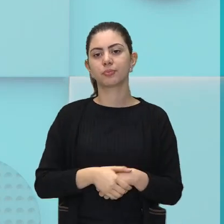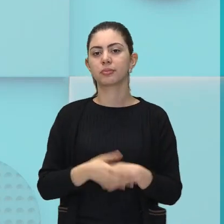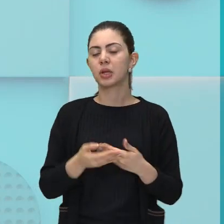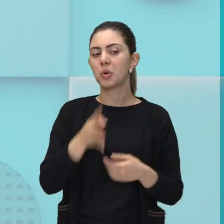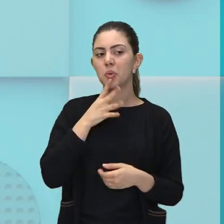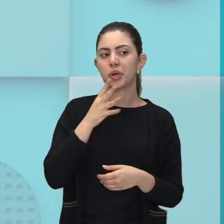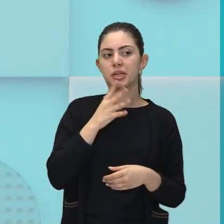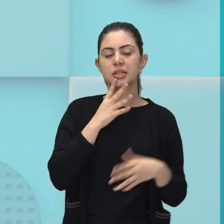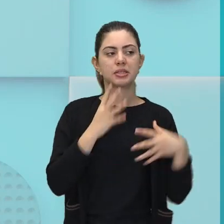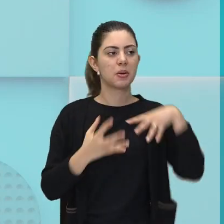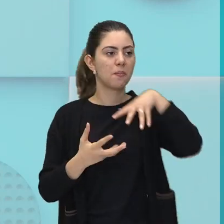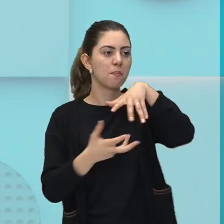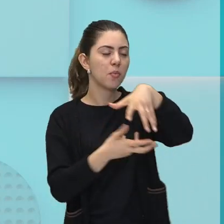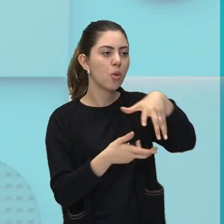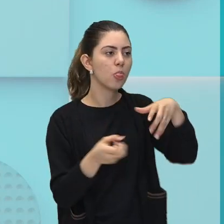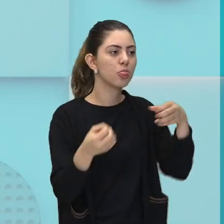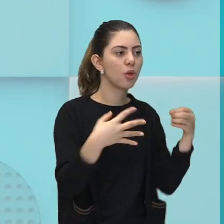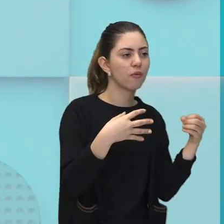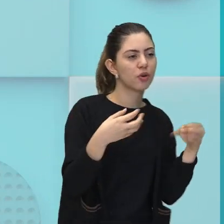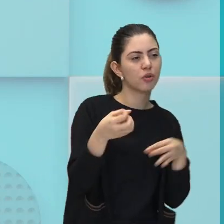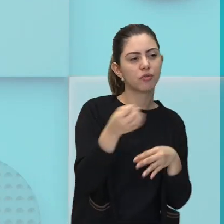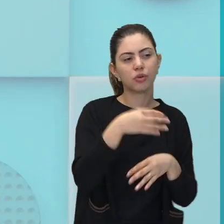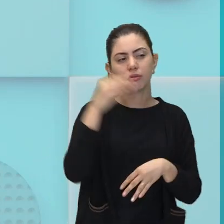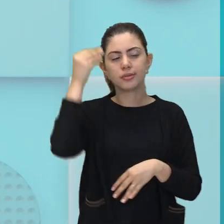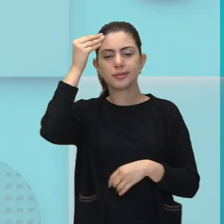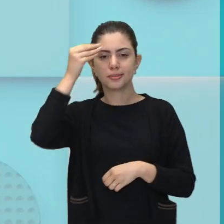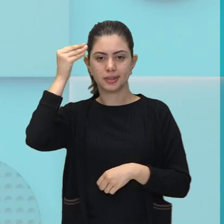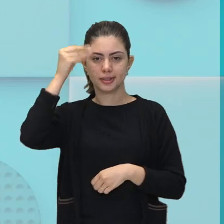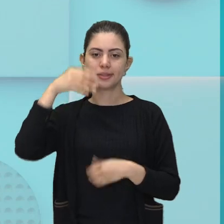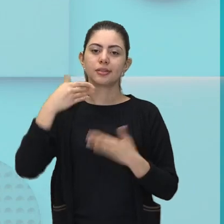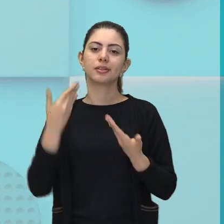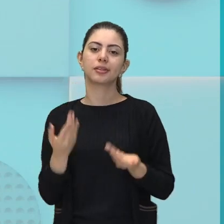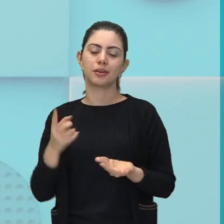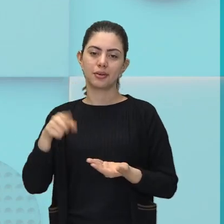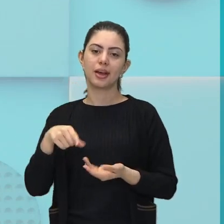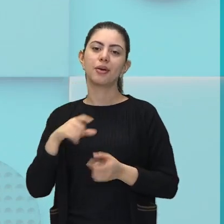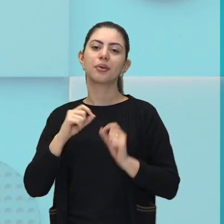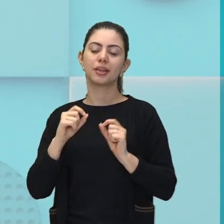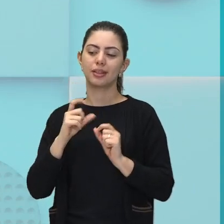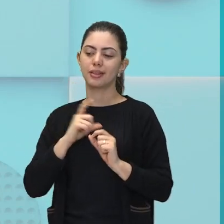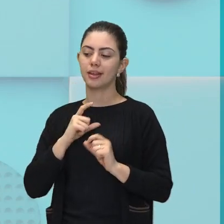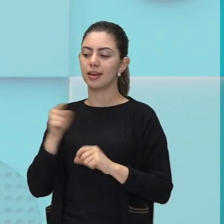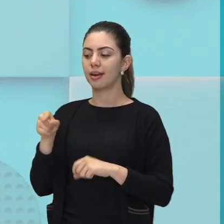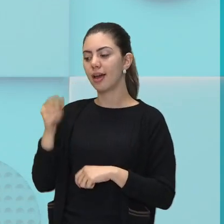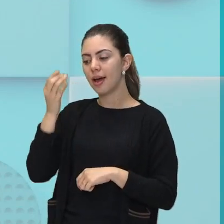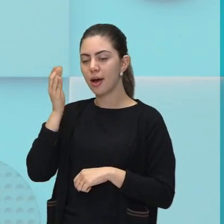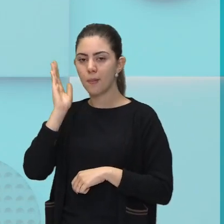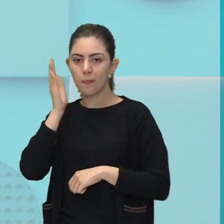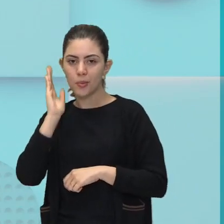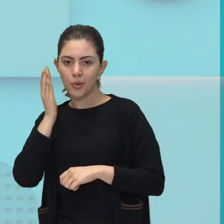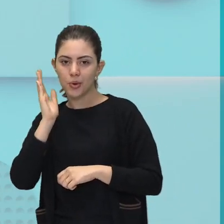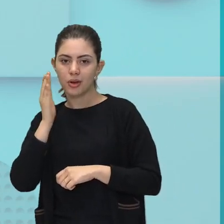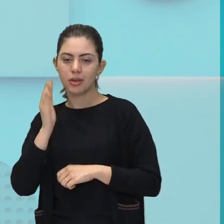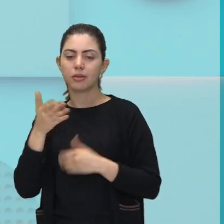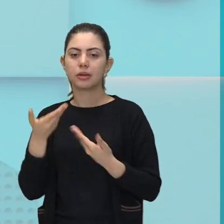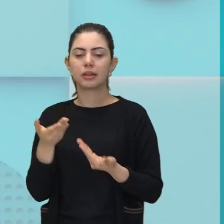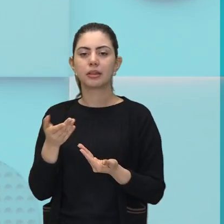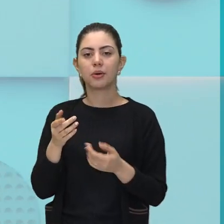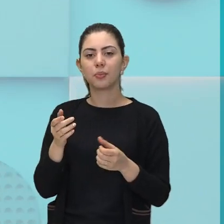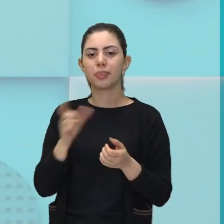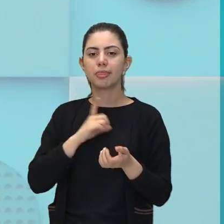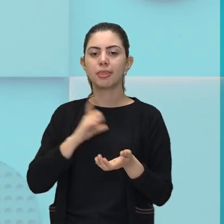conhecer coisas novas, fazer novas experiências. E nós temos aí a questão do burrinho, de alguém que acompanha e é esse tutor, que é